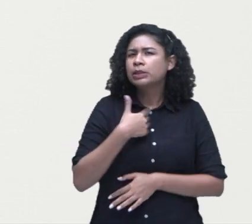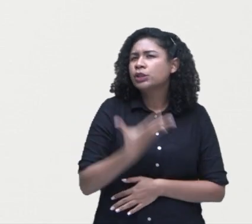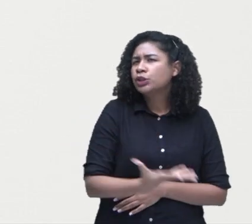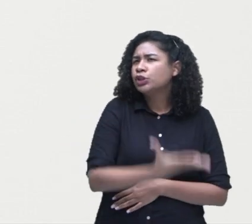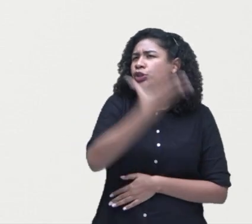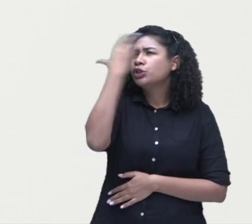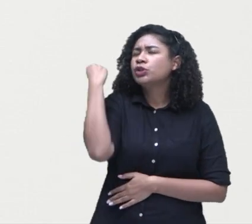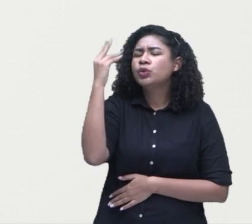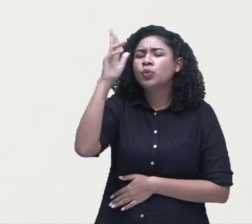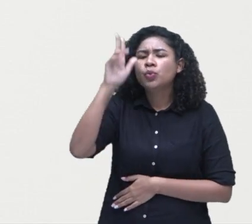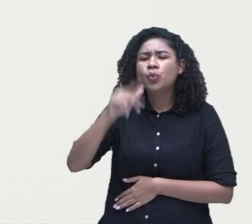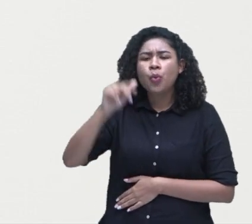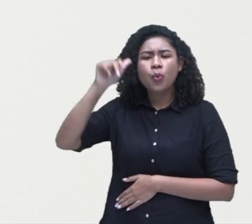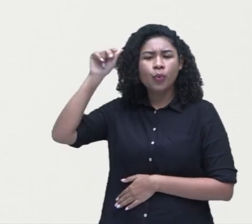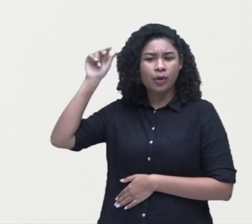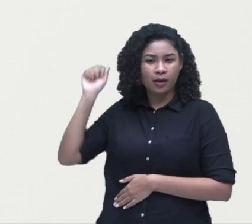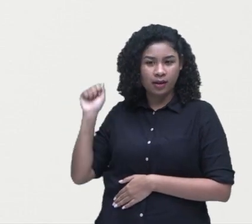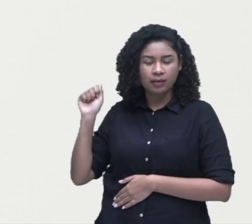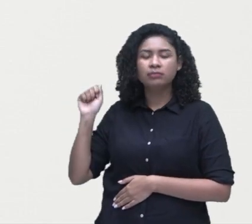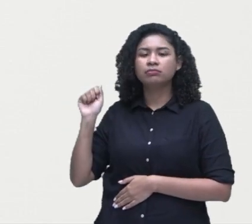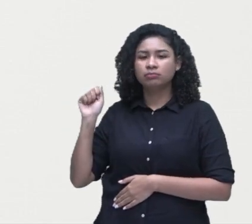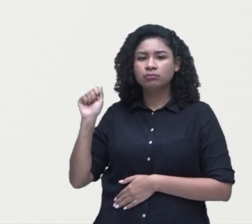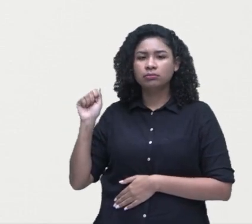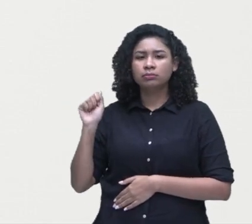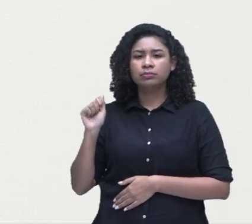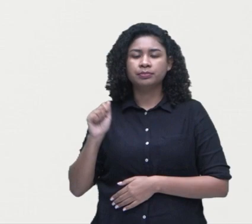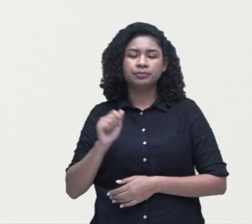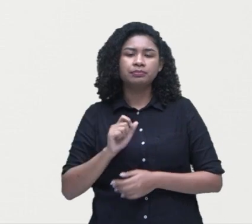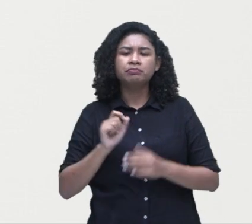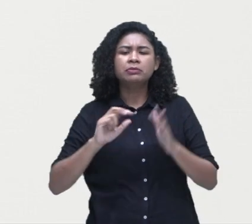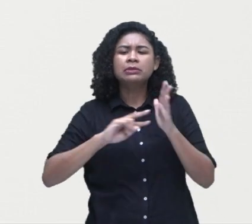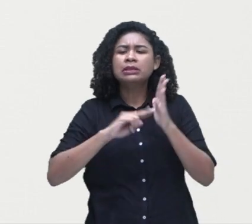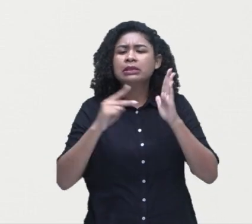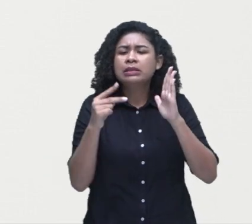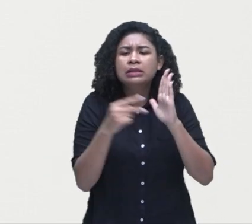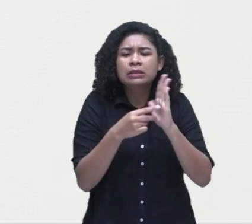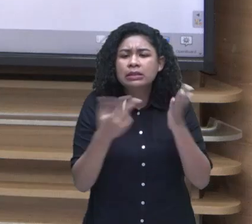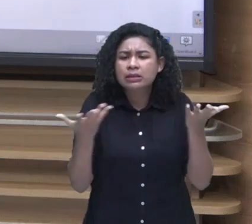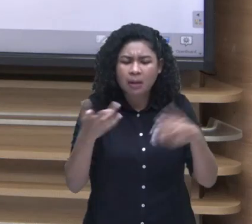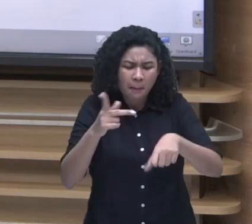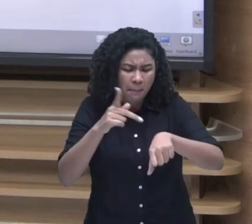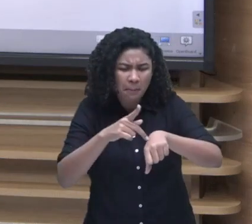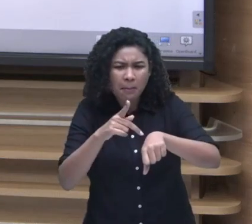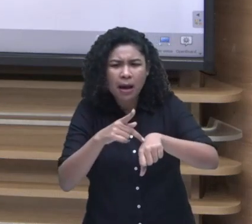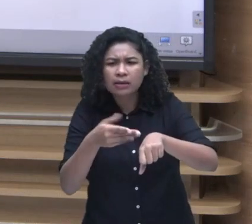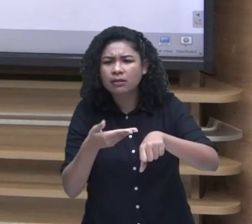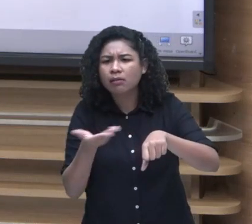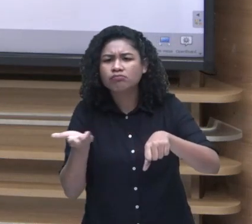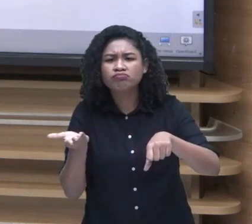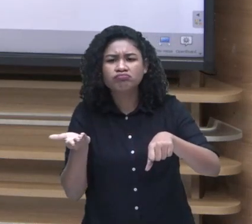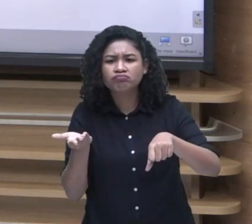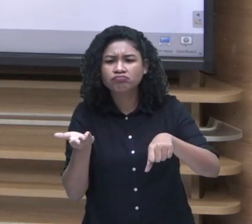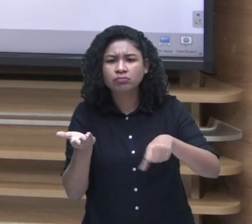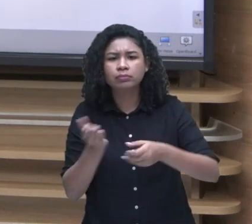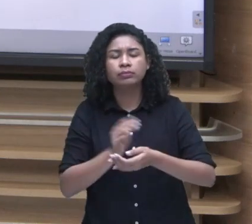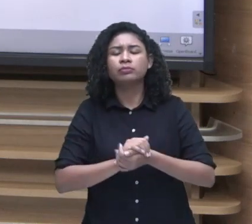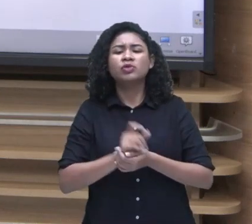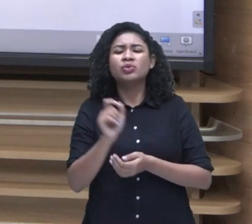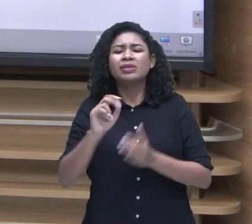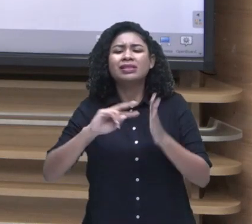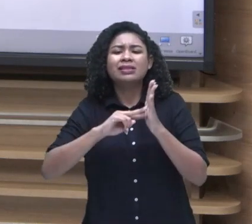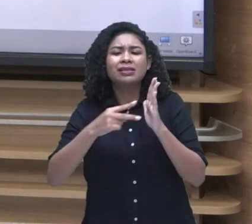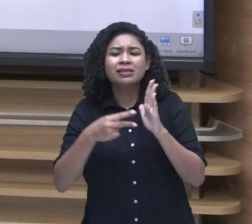minhas retinas tão fatigadas. Então, eu quero dizer que essa pedra, que